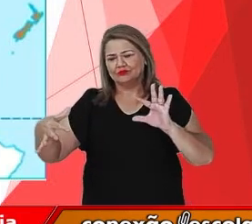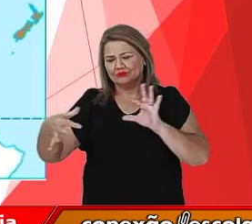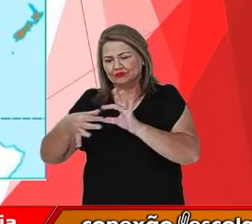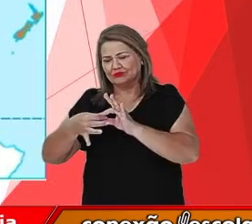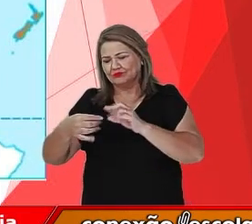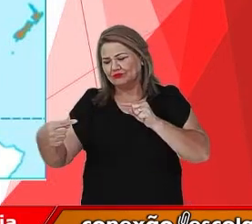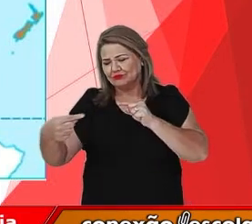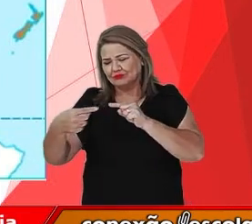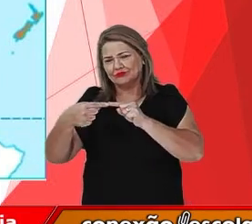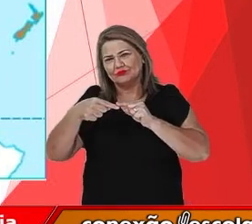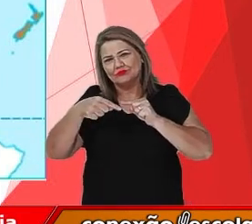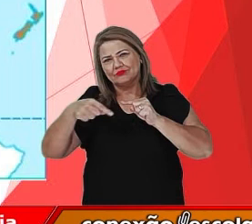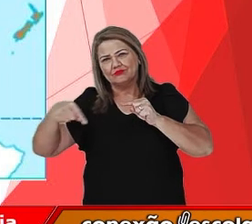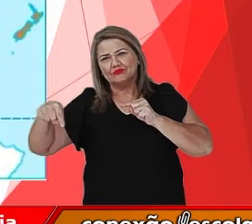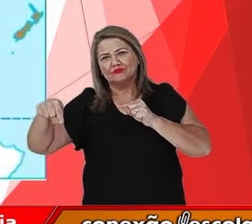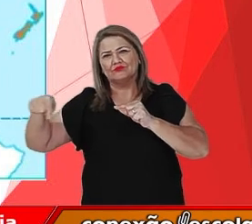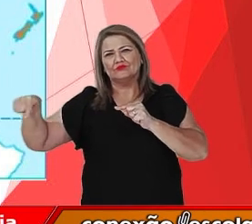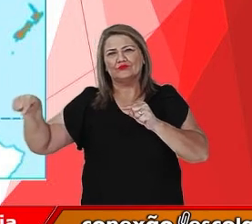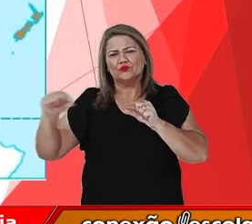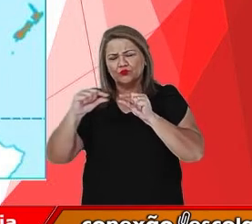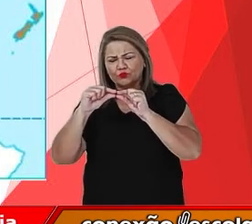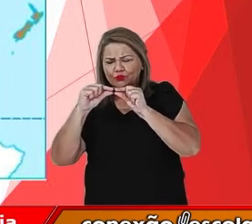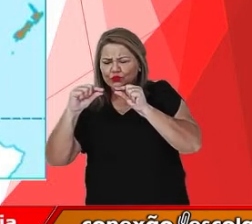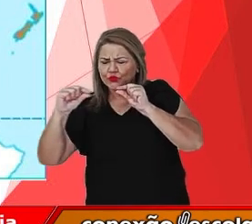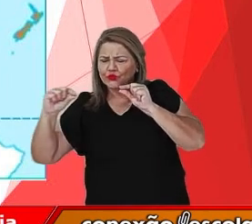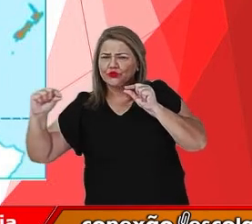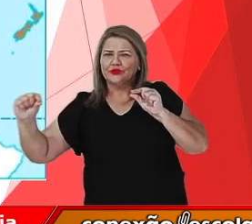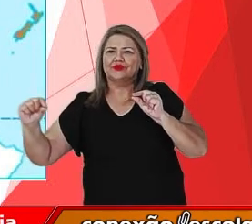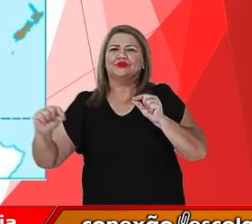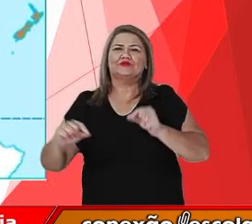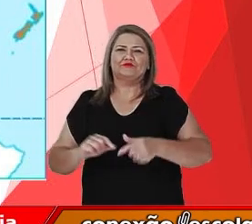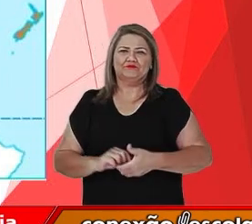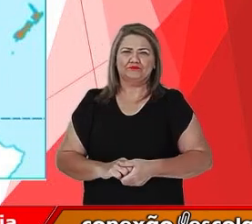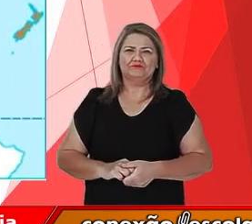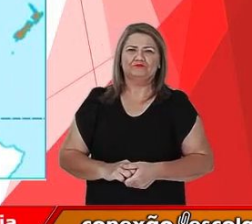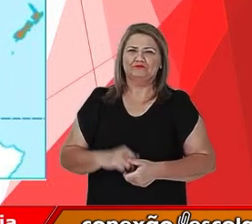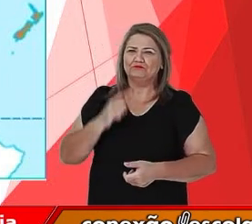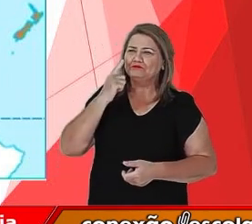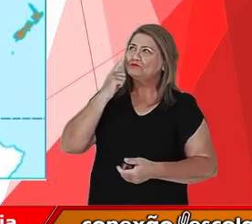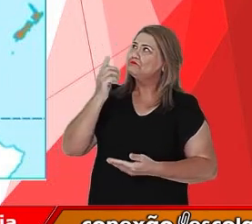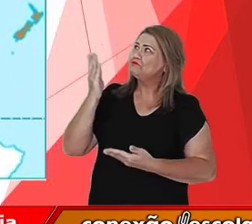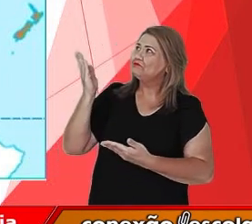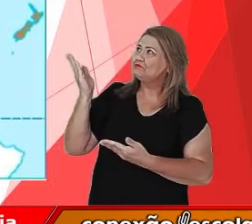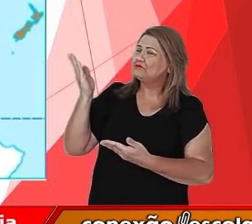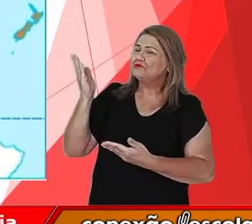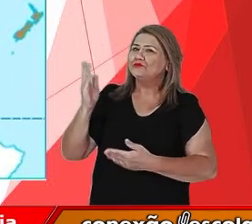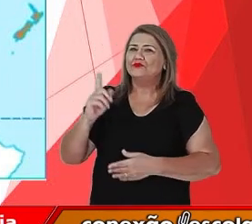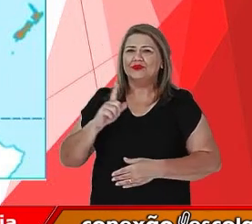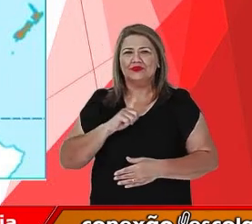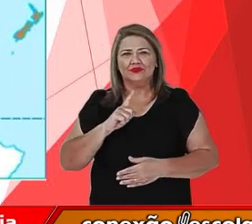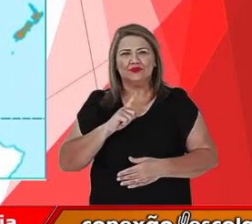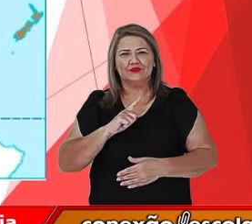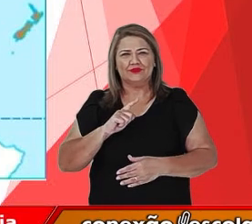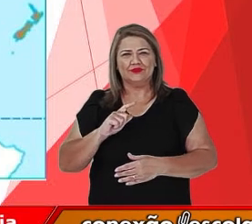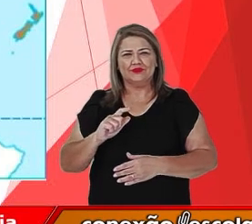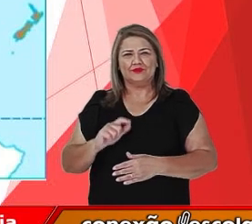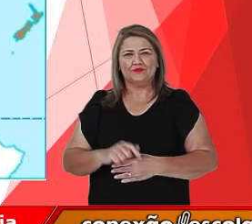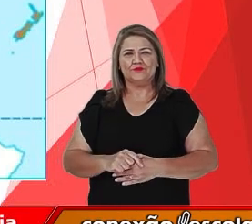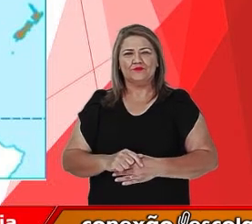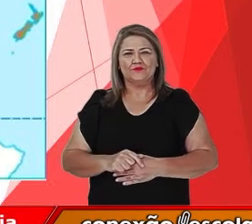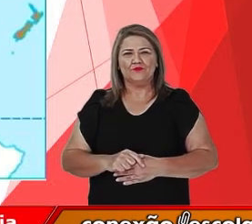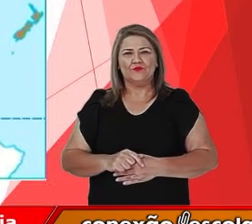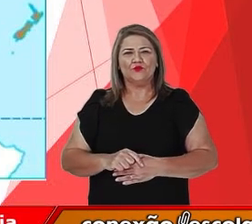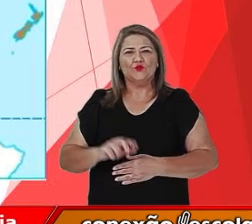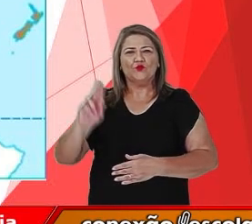um estreito canal de ligação. Aqui está o Oceano Atlântico, o Oceano